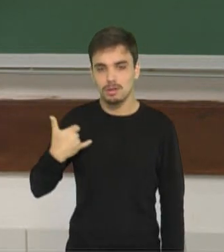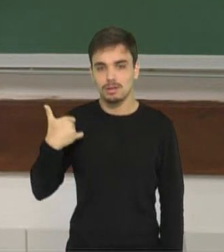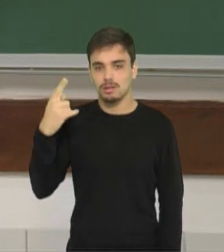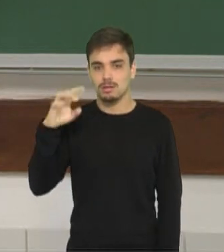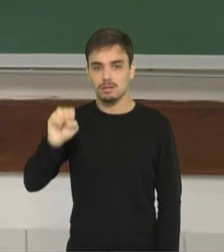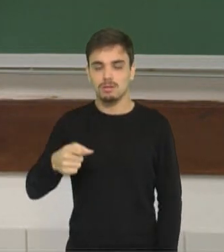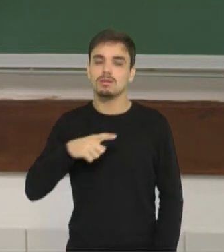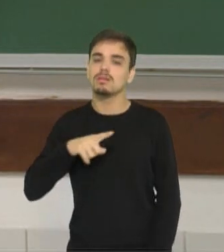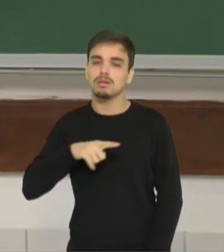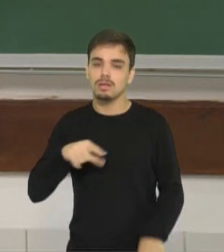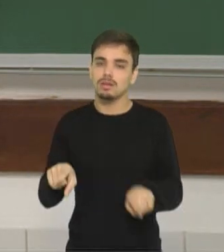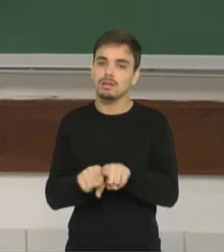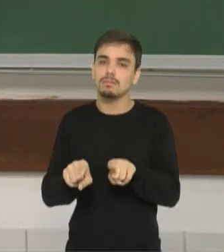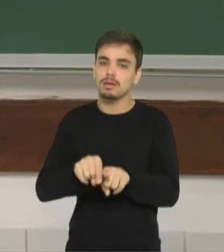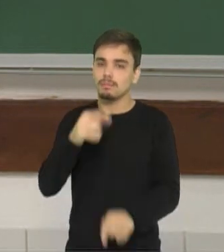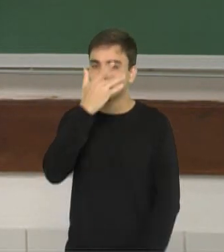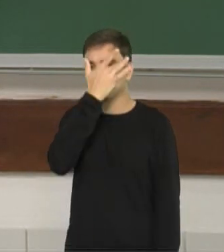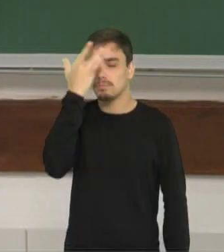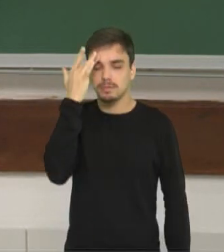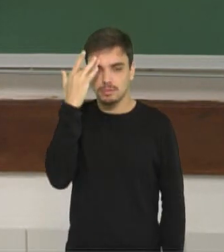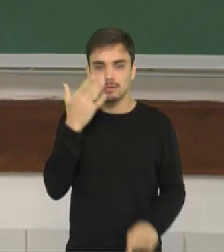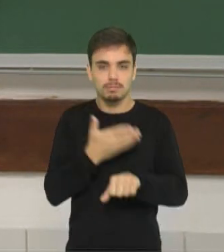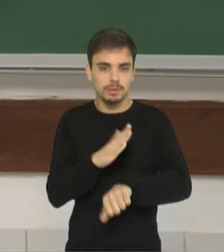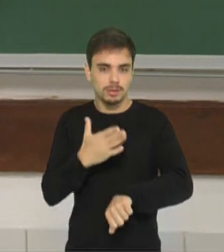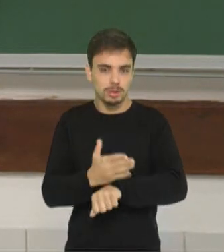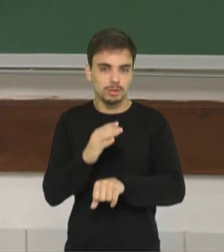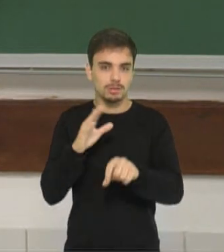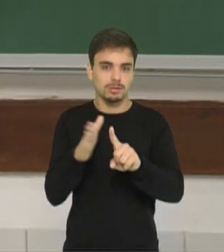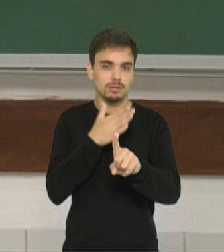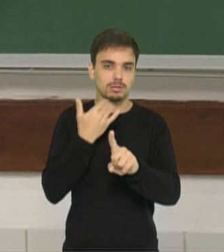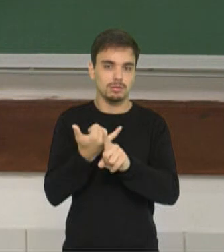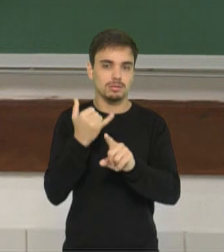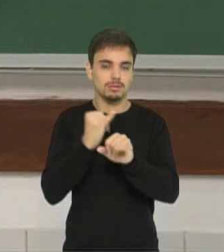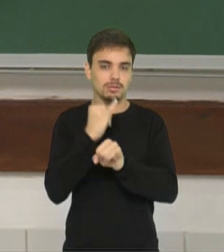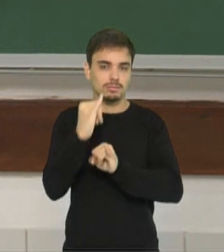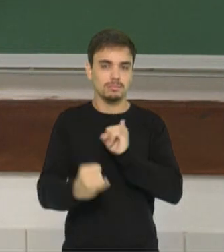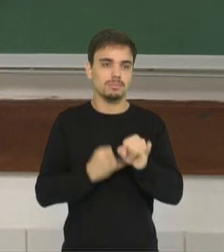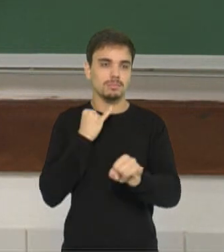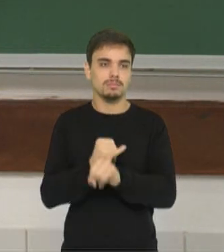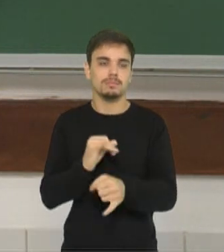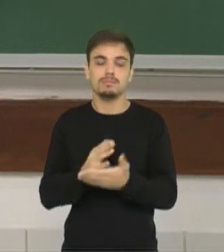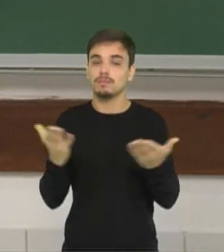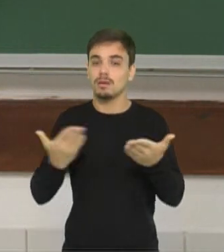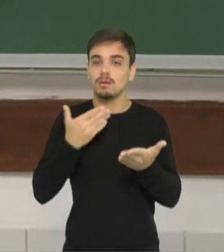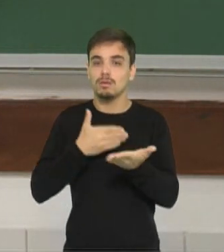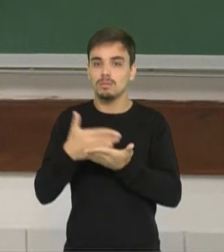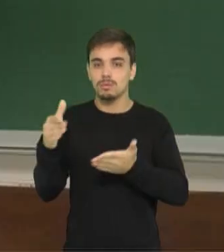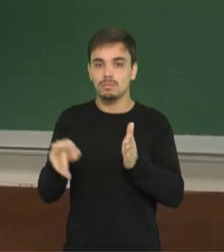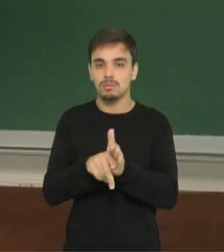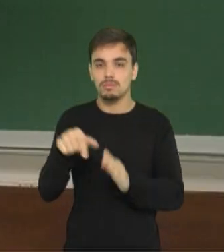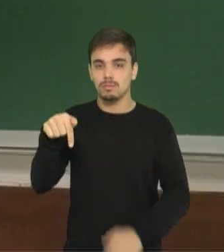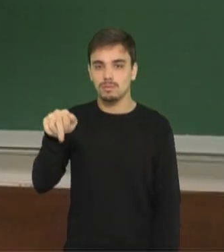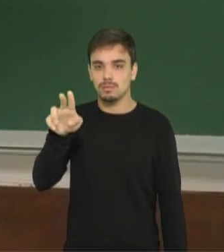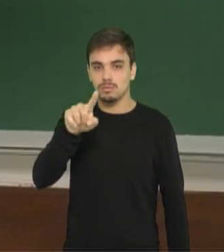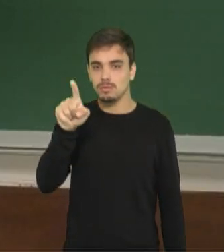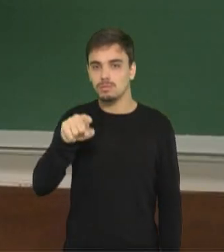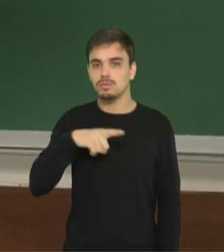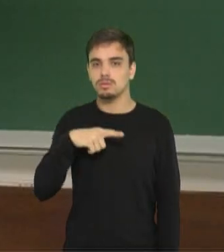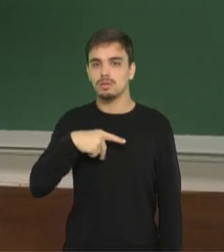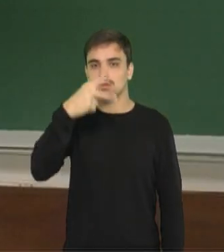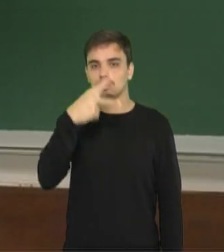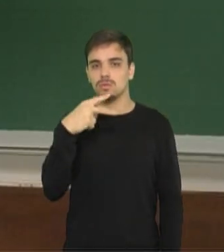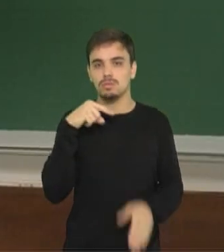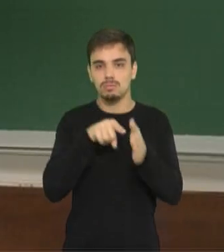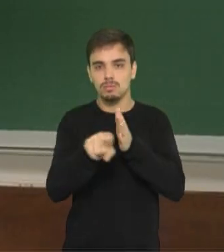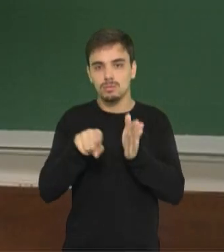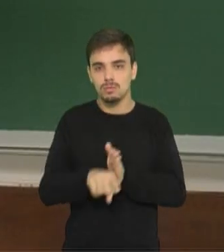tem sanções para quem pratica o cyberbullying. E agora chegou a hora do nosso quiz, nós vamos fazer 2 perguntinhas